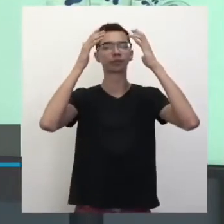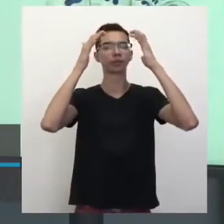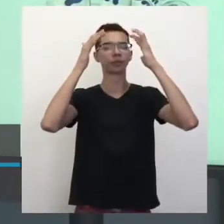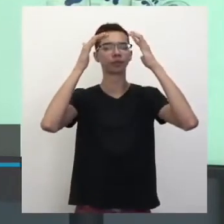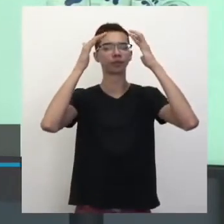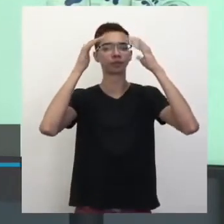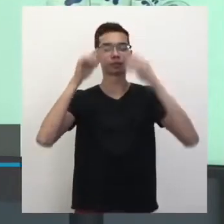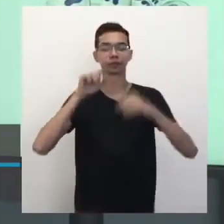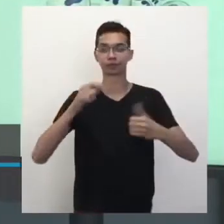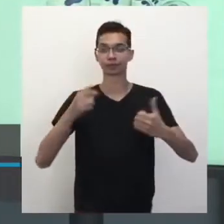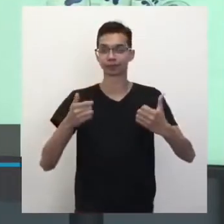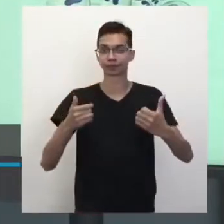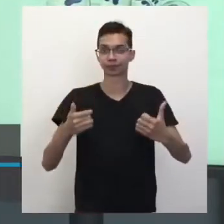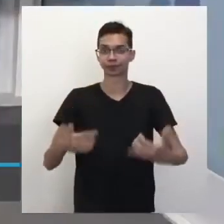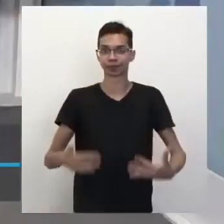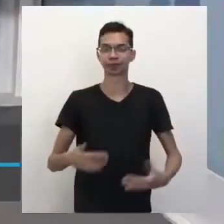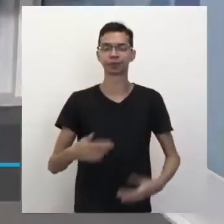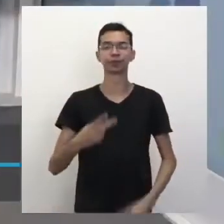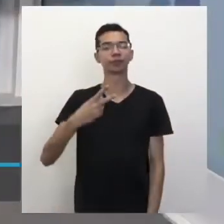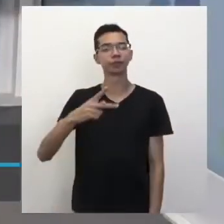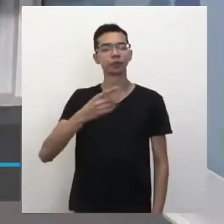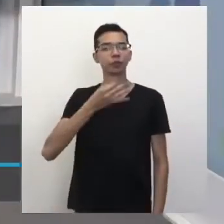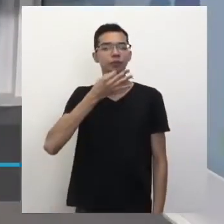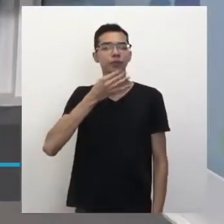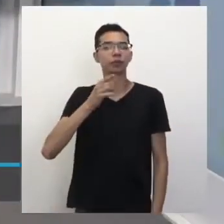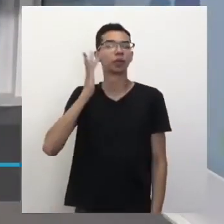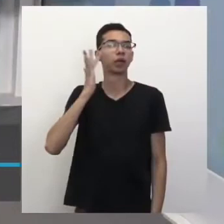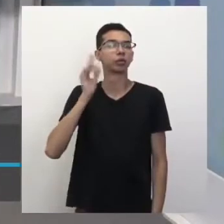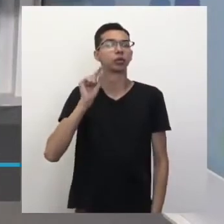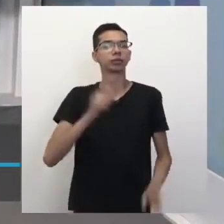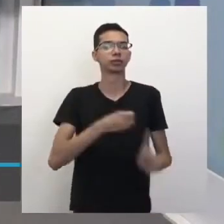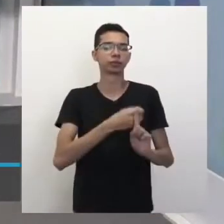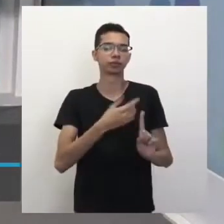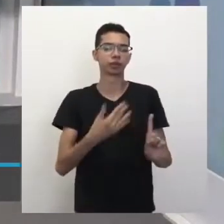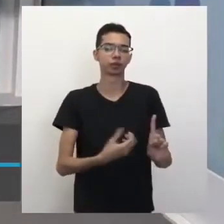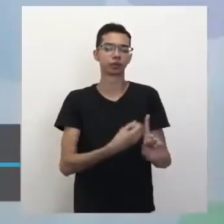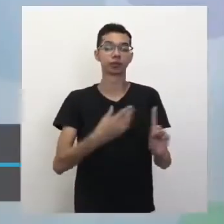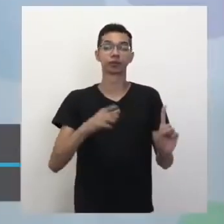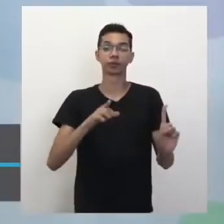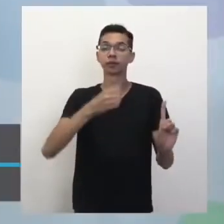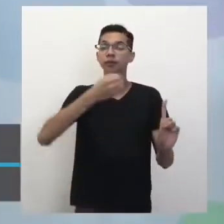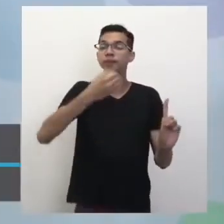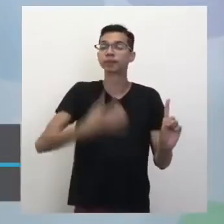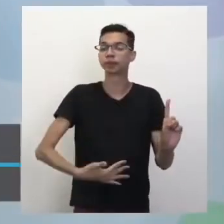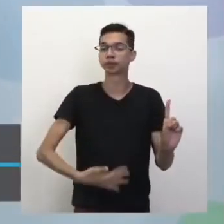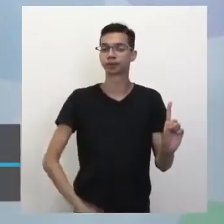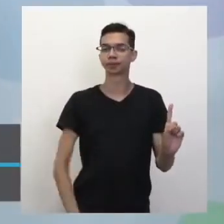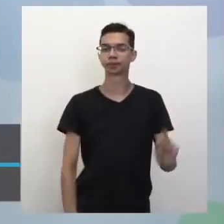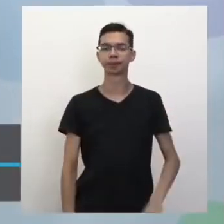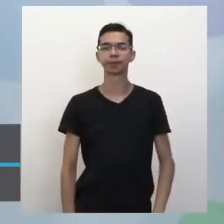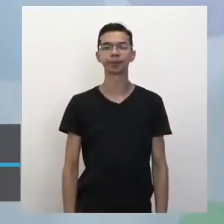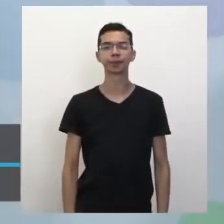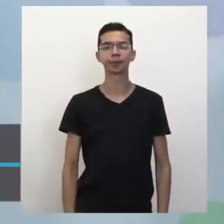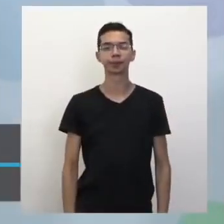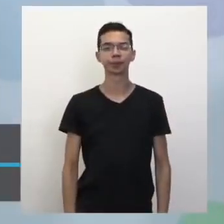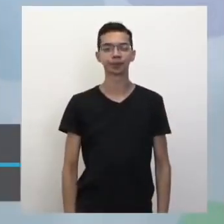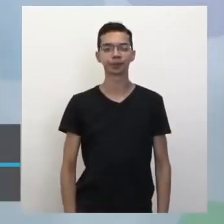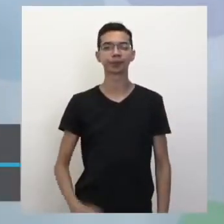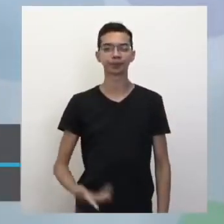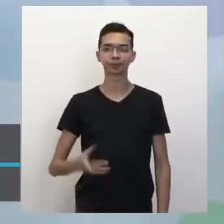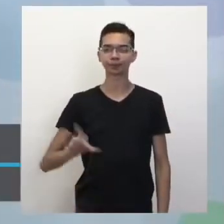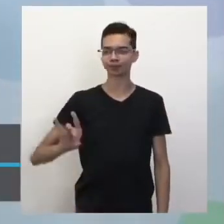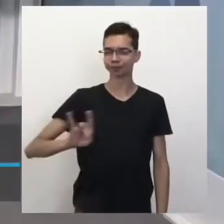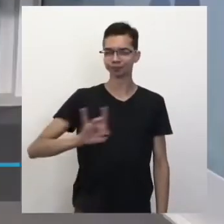de vista. Tem mais alguma questão aí, Mauro? Não, estão todos aqui, acho que ouvindo a explicação e fazendo as suas análises,